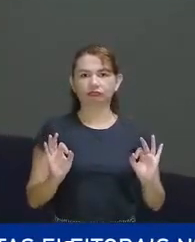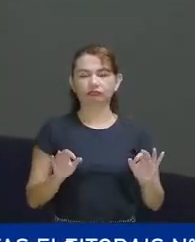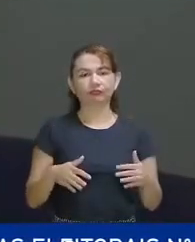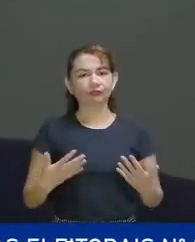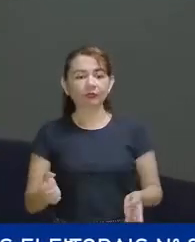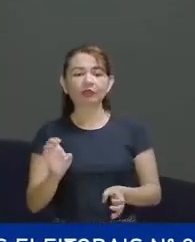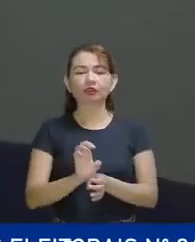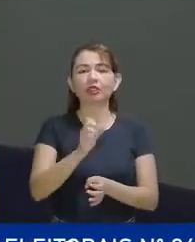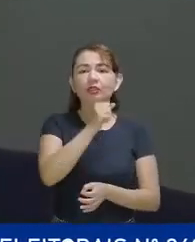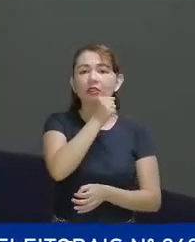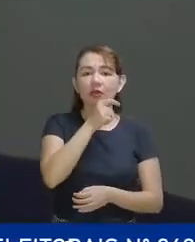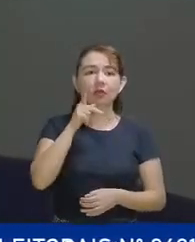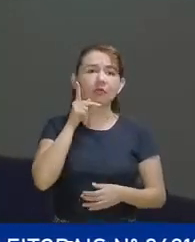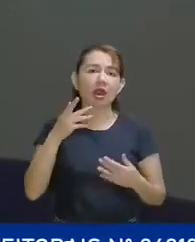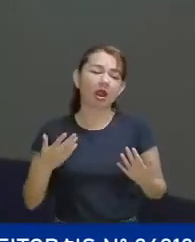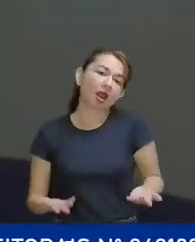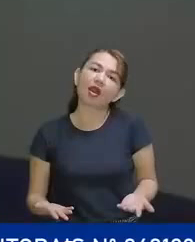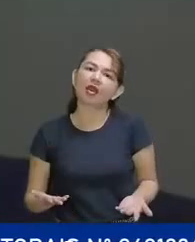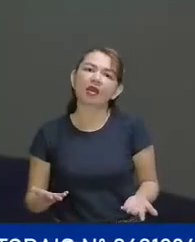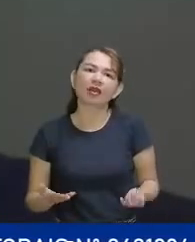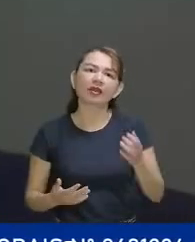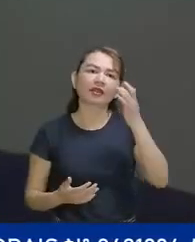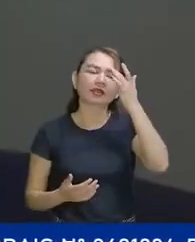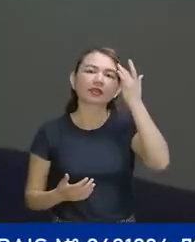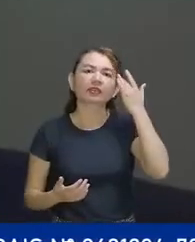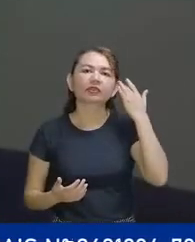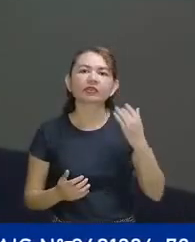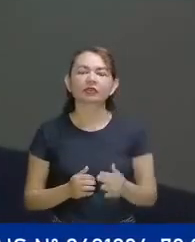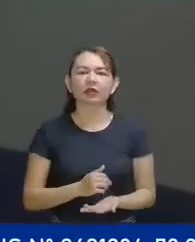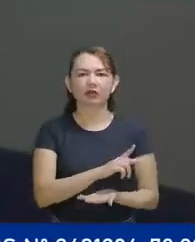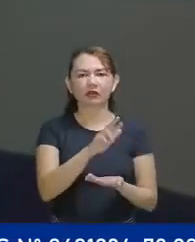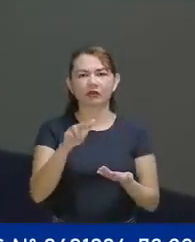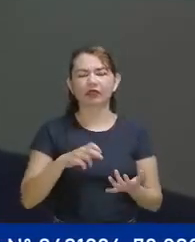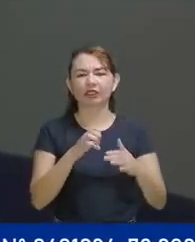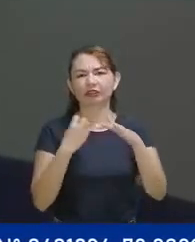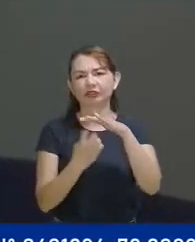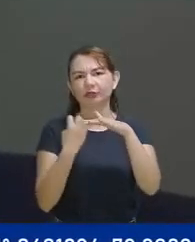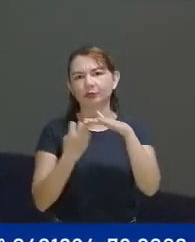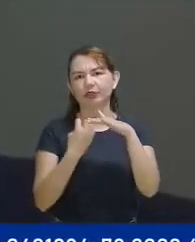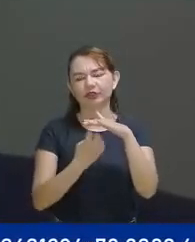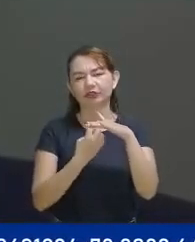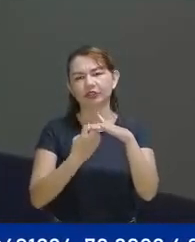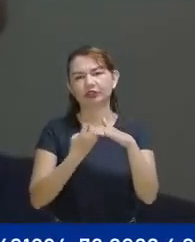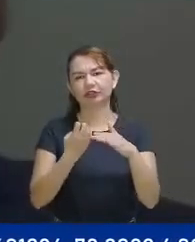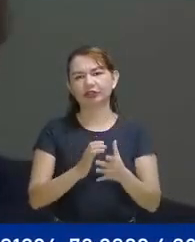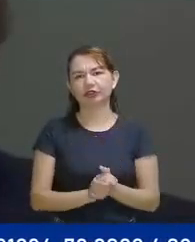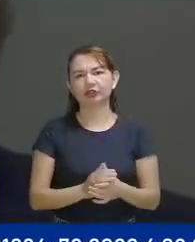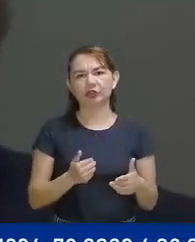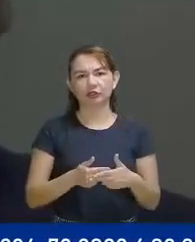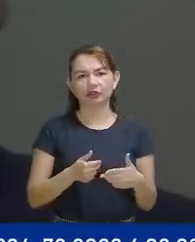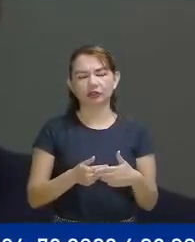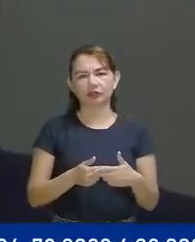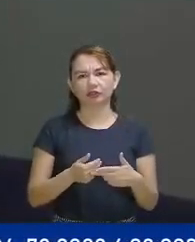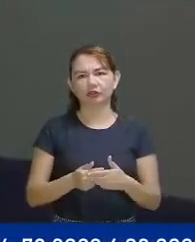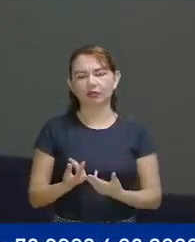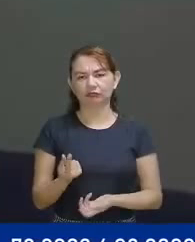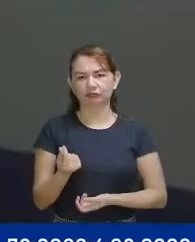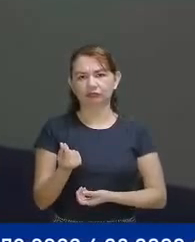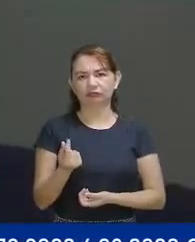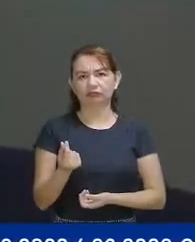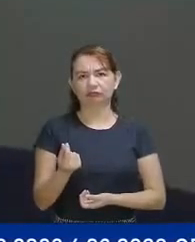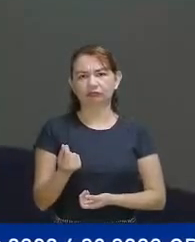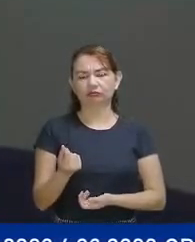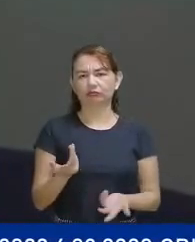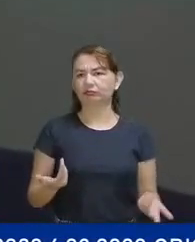há no estado do Amapá, de fato, é serviço sendo prestado por várias empresas e as várias empresas utilizando valores